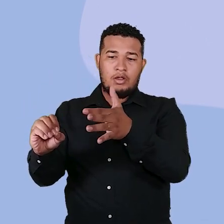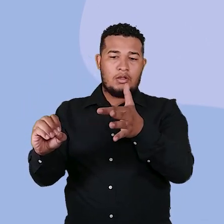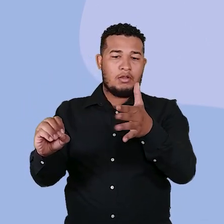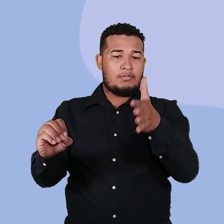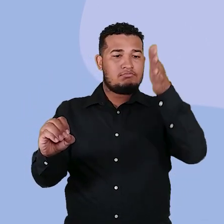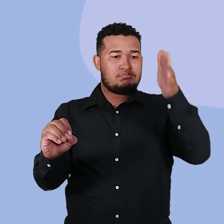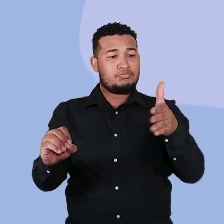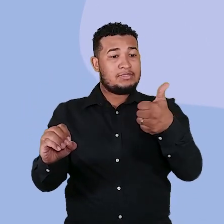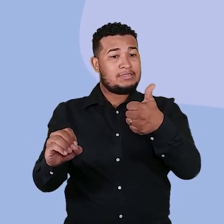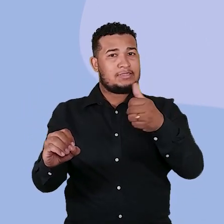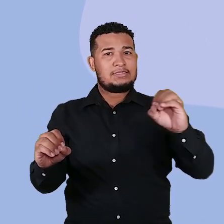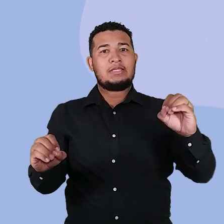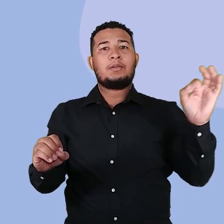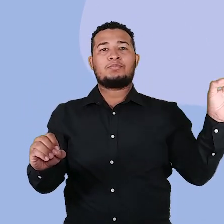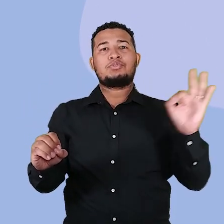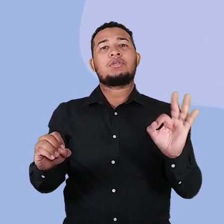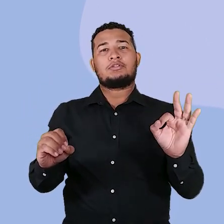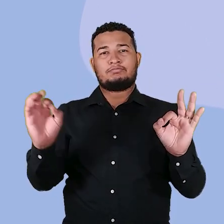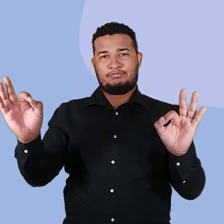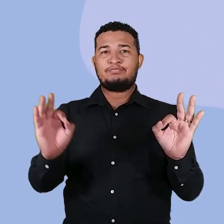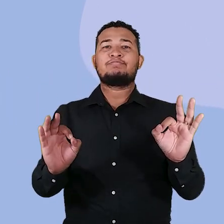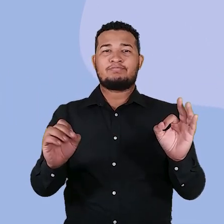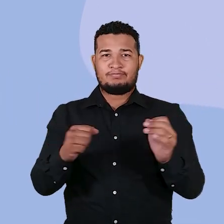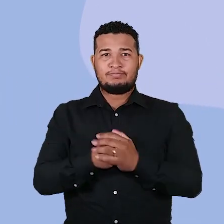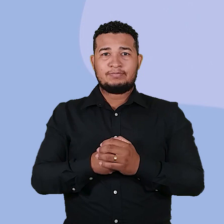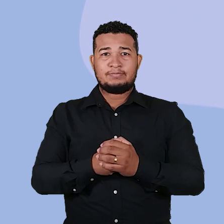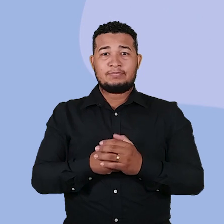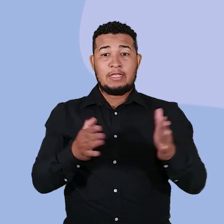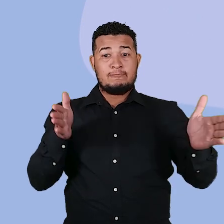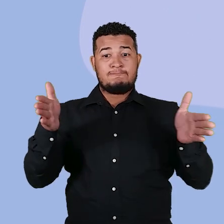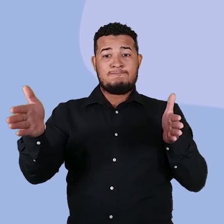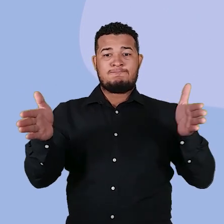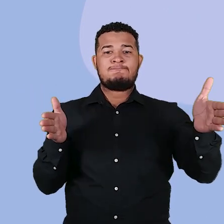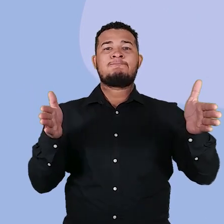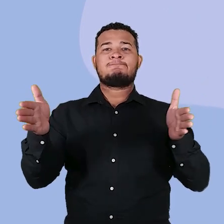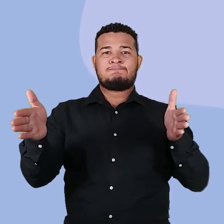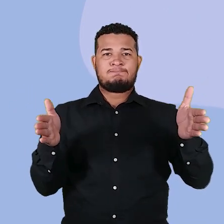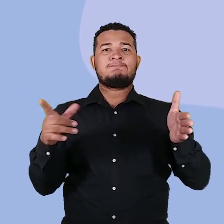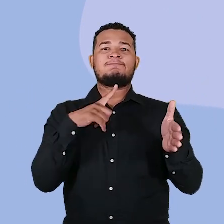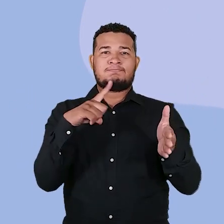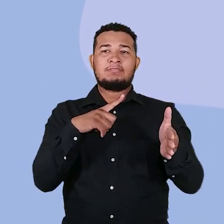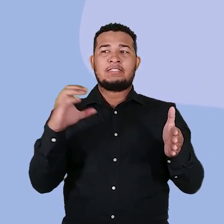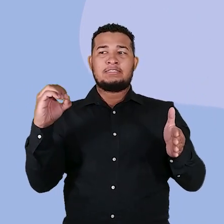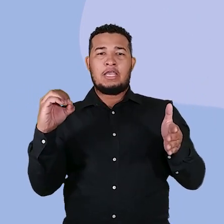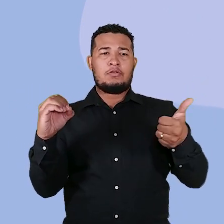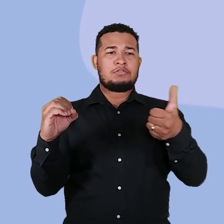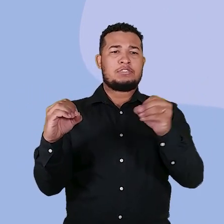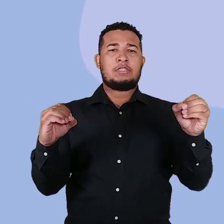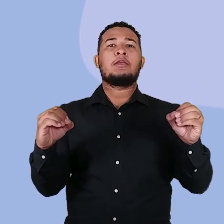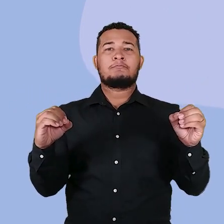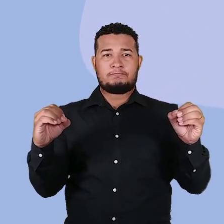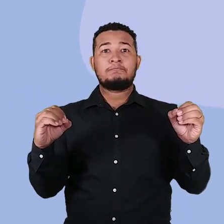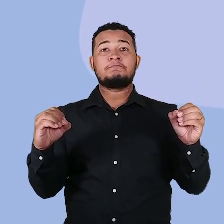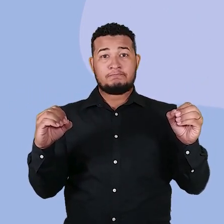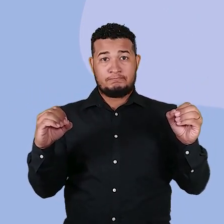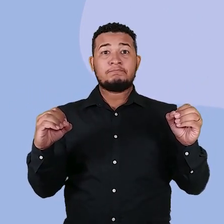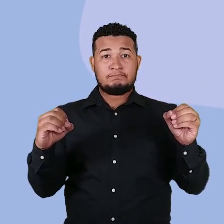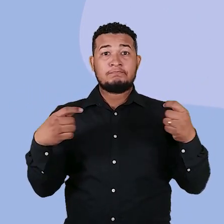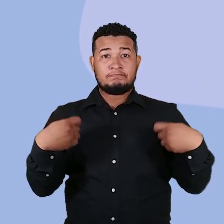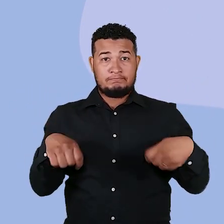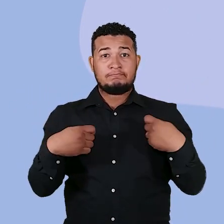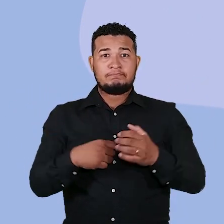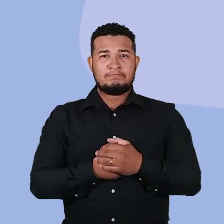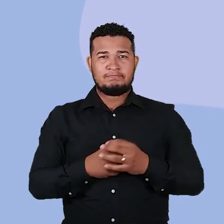a 100 ou menor ou igual a 100 porcento está entre esses aí o zero